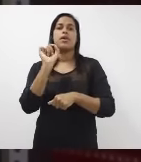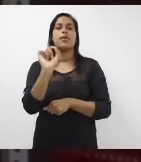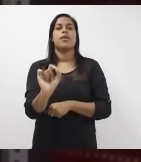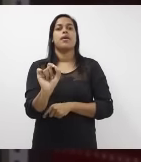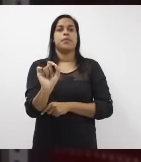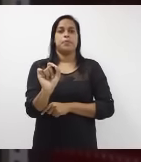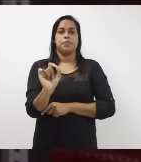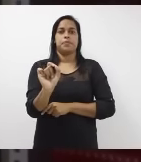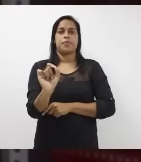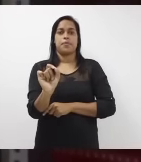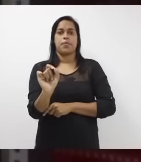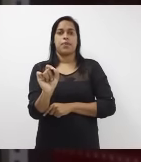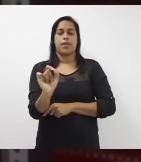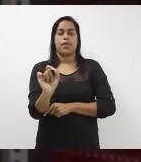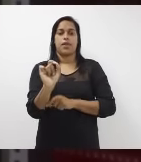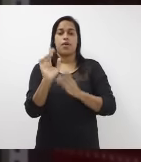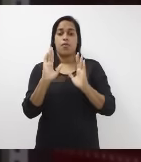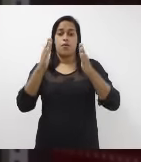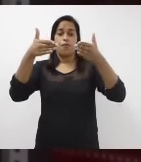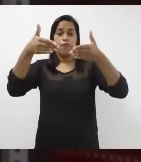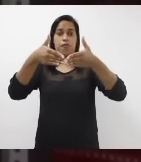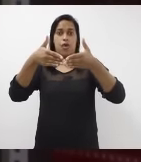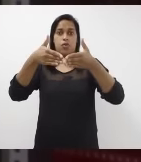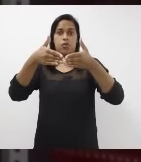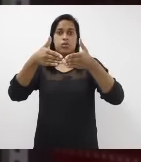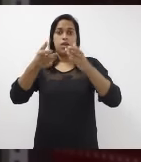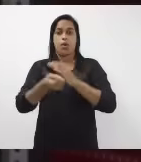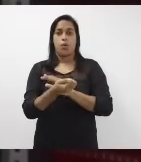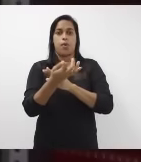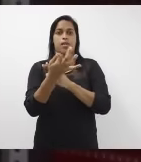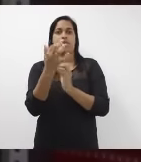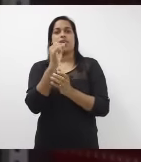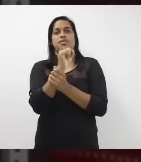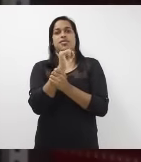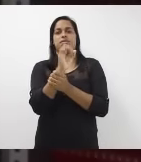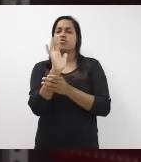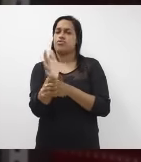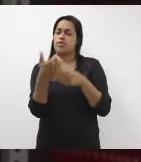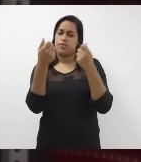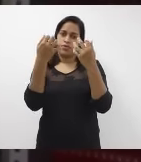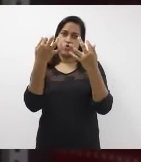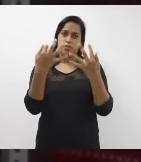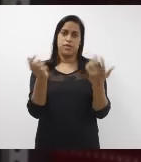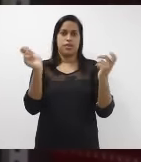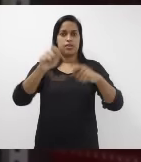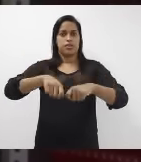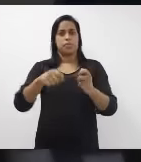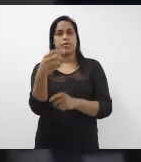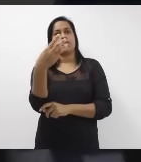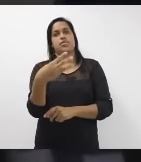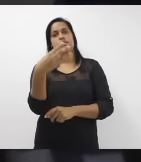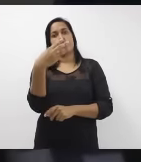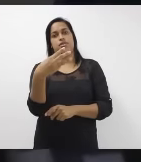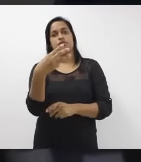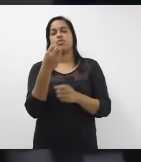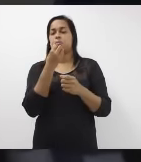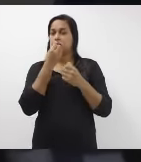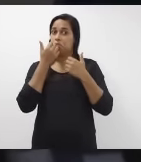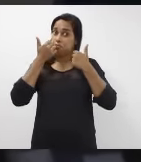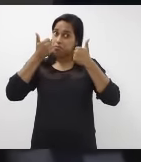ser o dimensionamento do seu estoque de segurança, que já foi falado desde a competência número 2. Pois